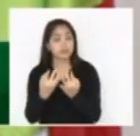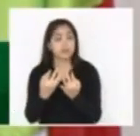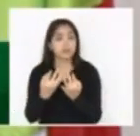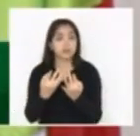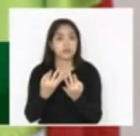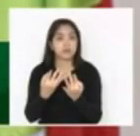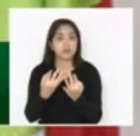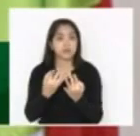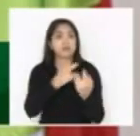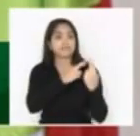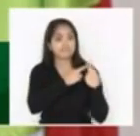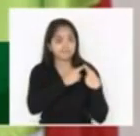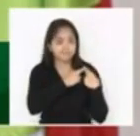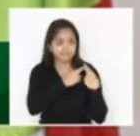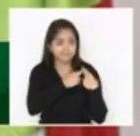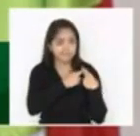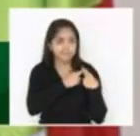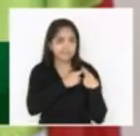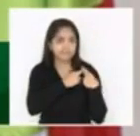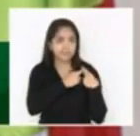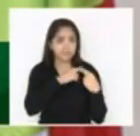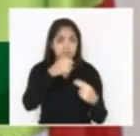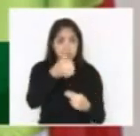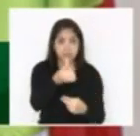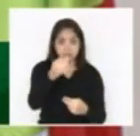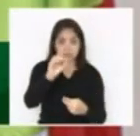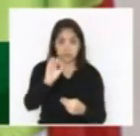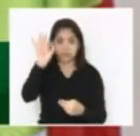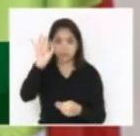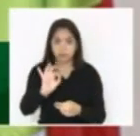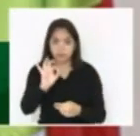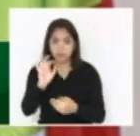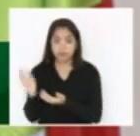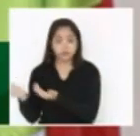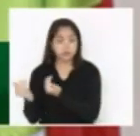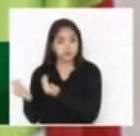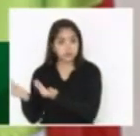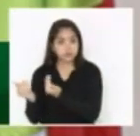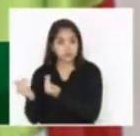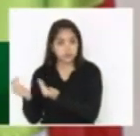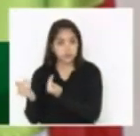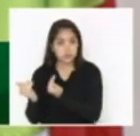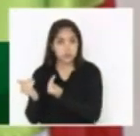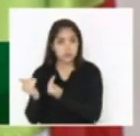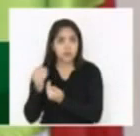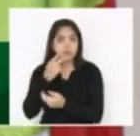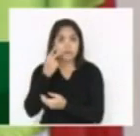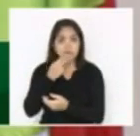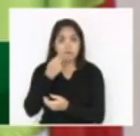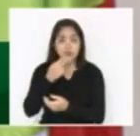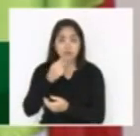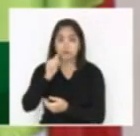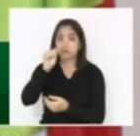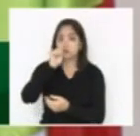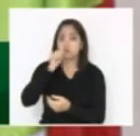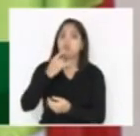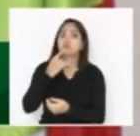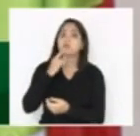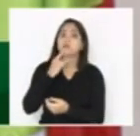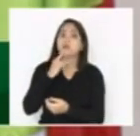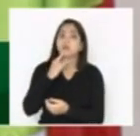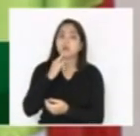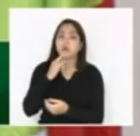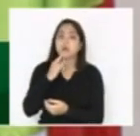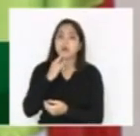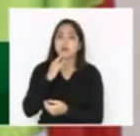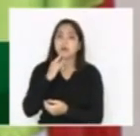grande responsável. 60% da juventude diz que o primeiro gole de bebida alcoólica